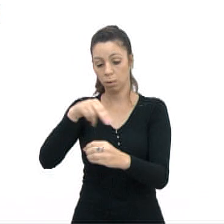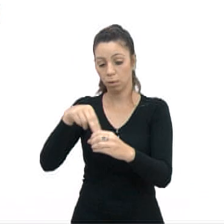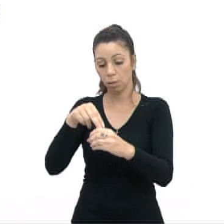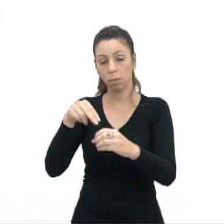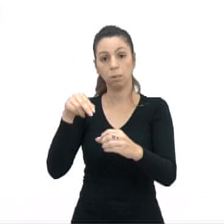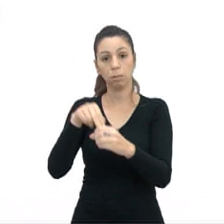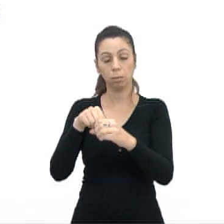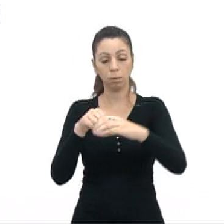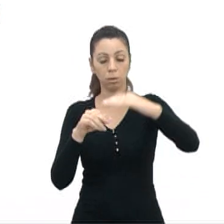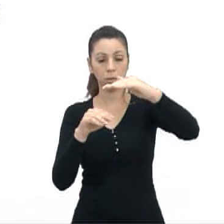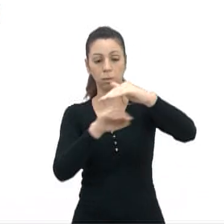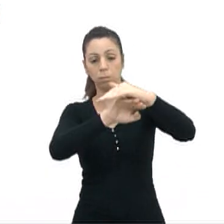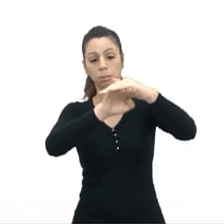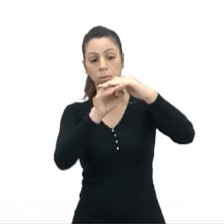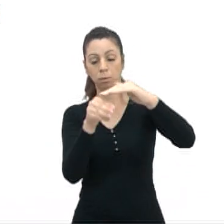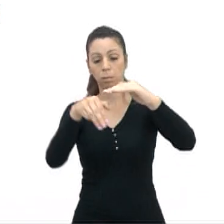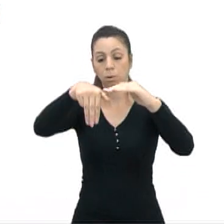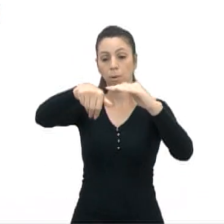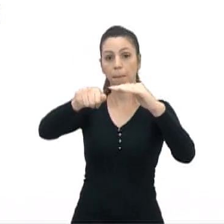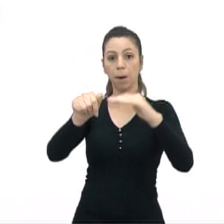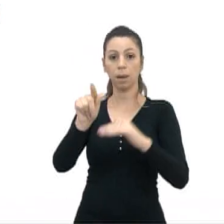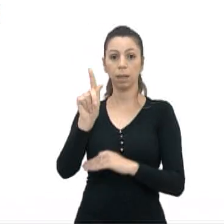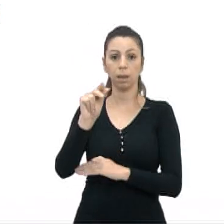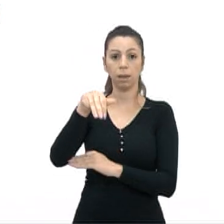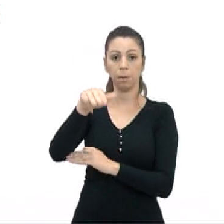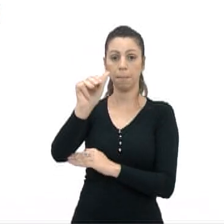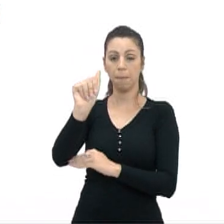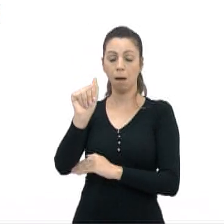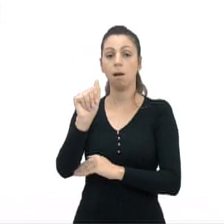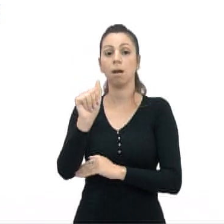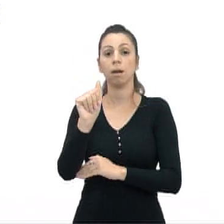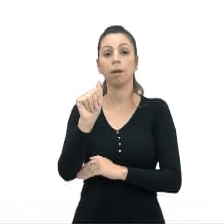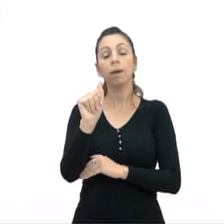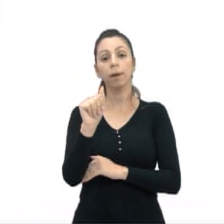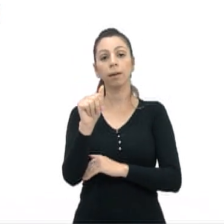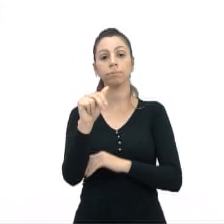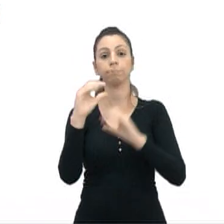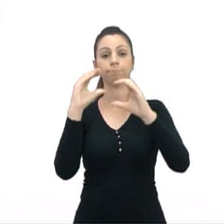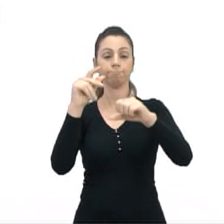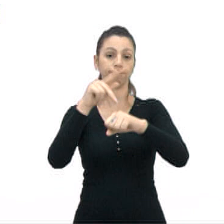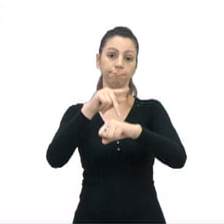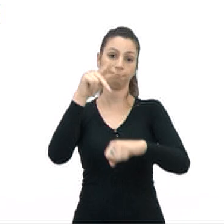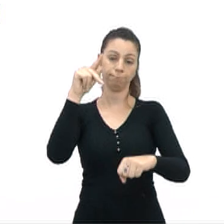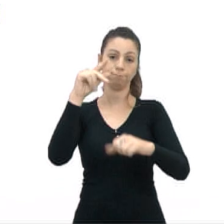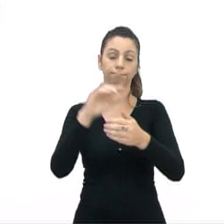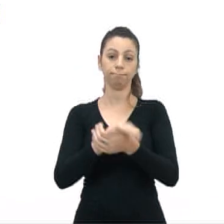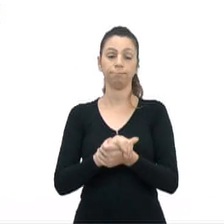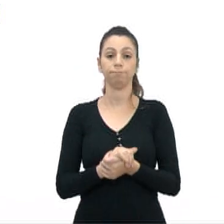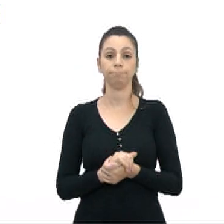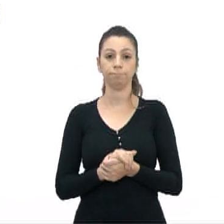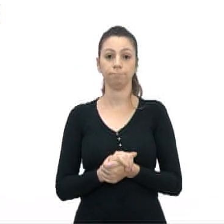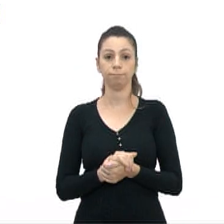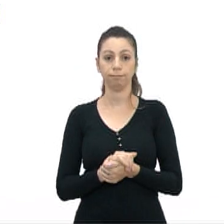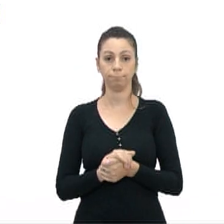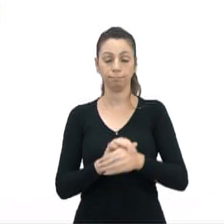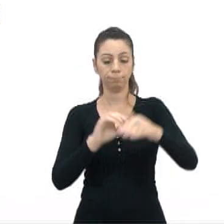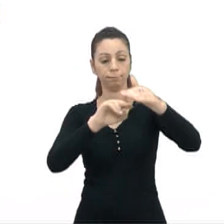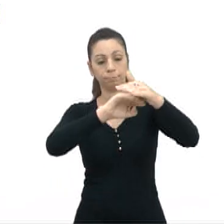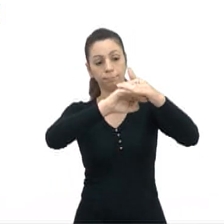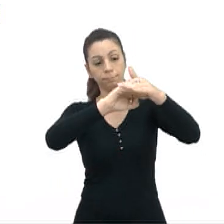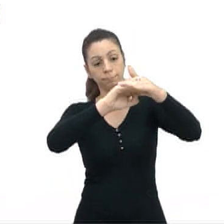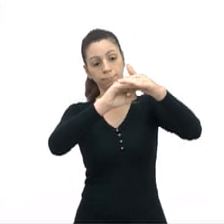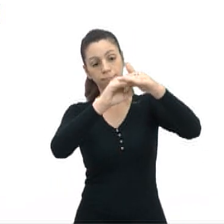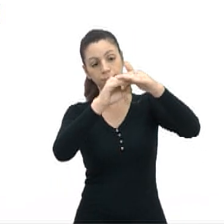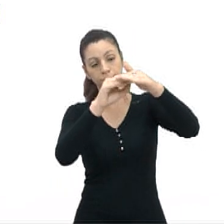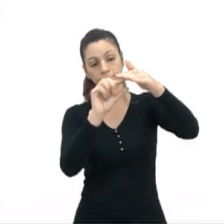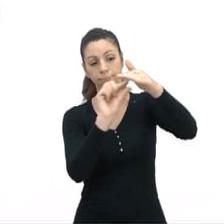principalmente pelo magma, rocha fundida. Divide-se em manto superior com temperatura de 2.000